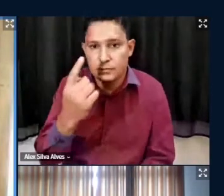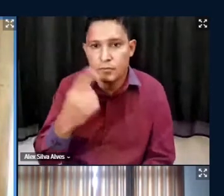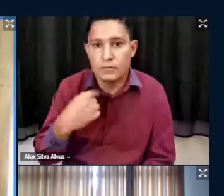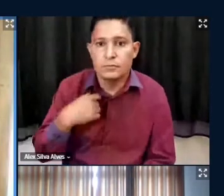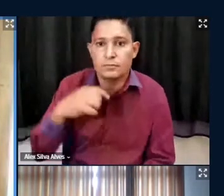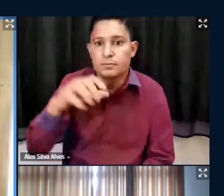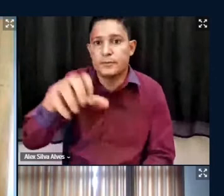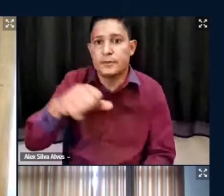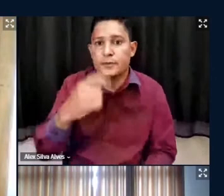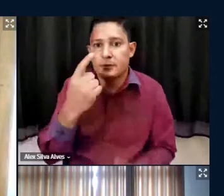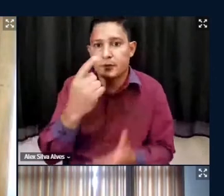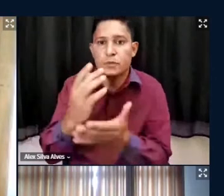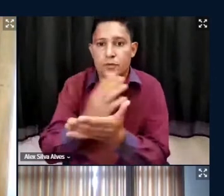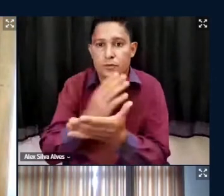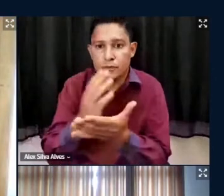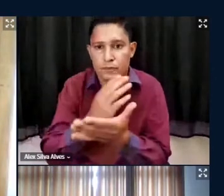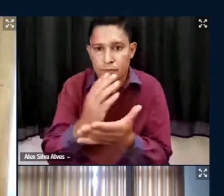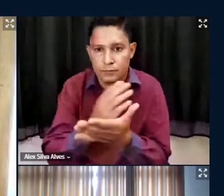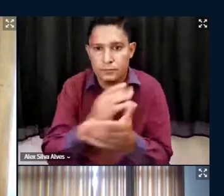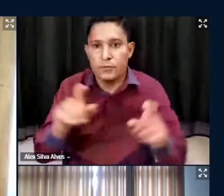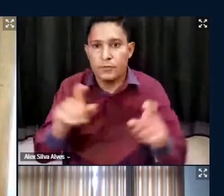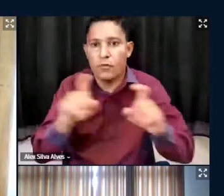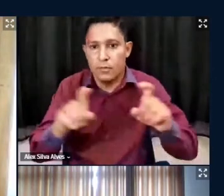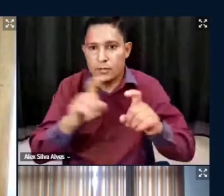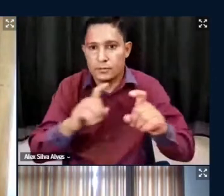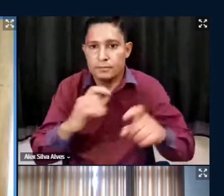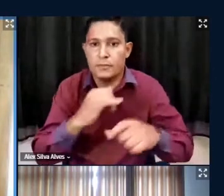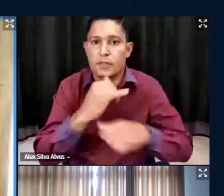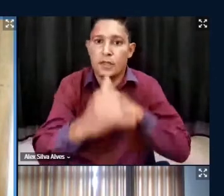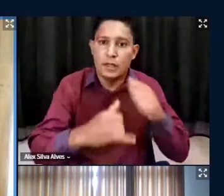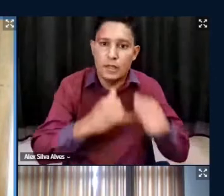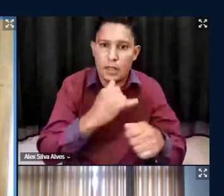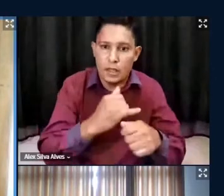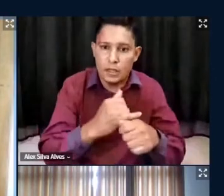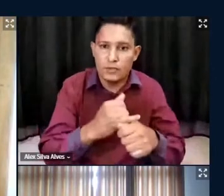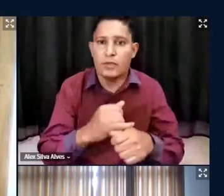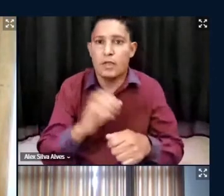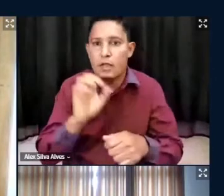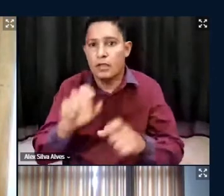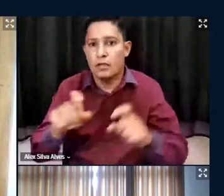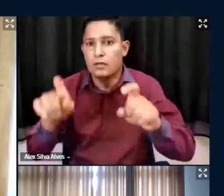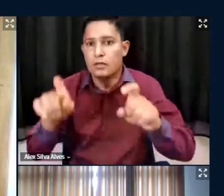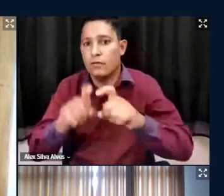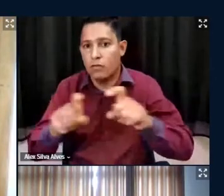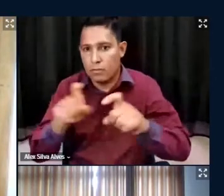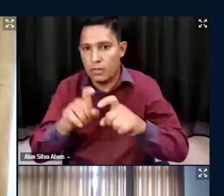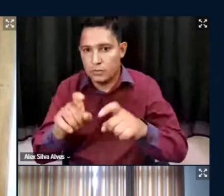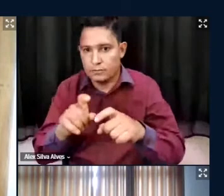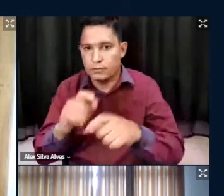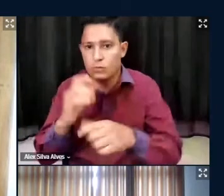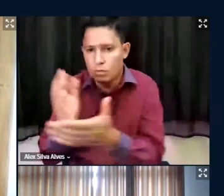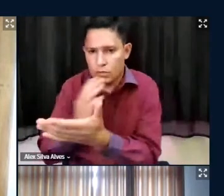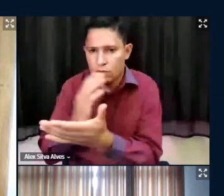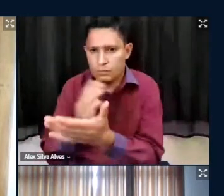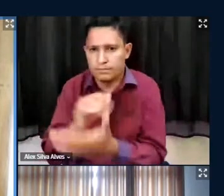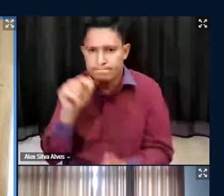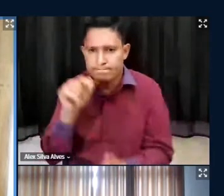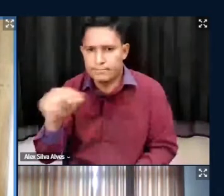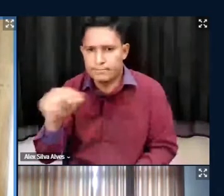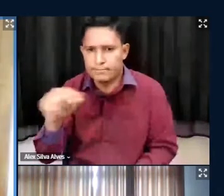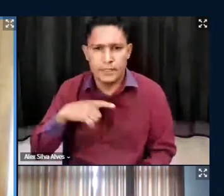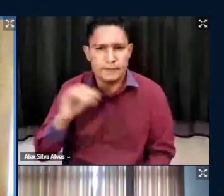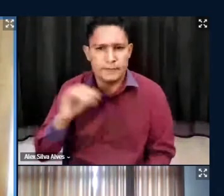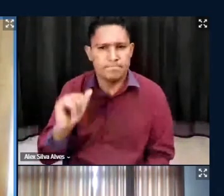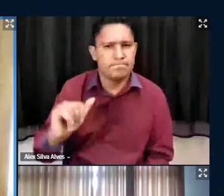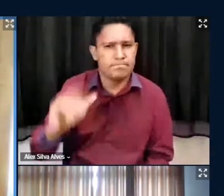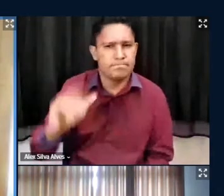Bem, primeiramente, eu peguei o livro de informática, que consta na internet, o material de apoio